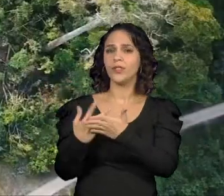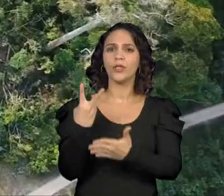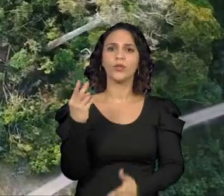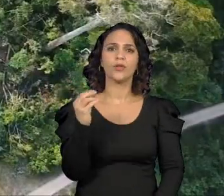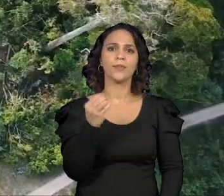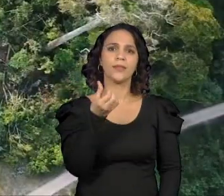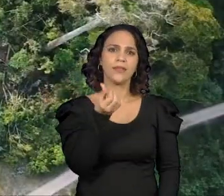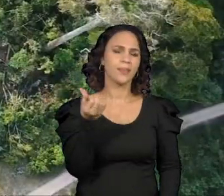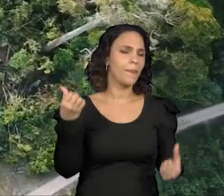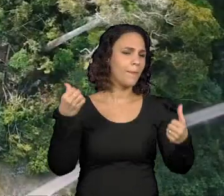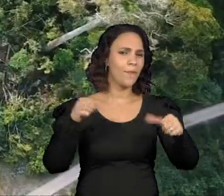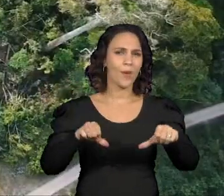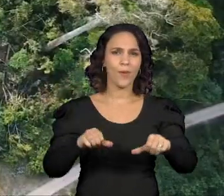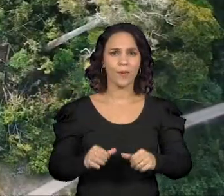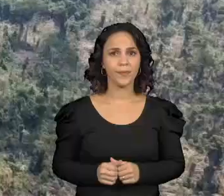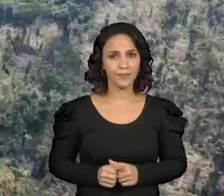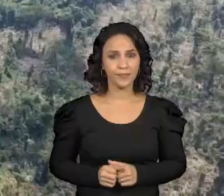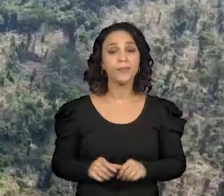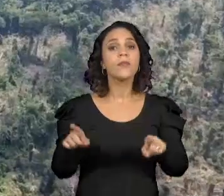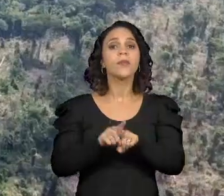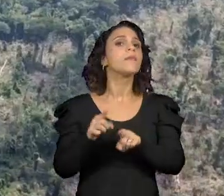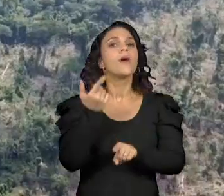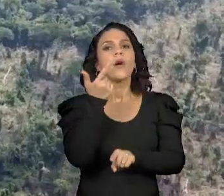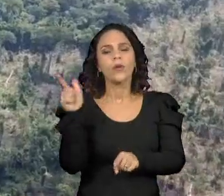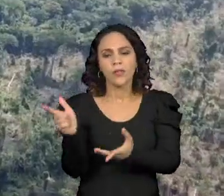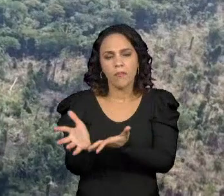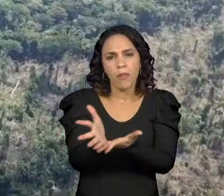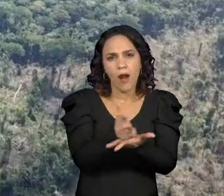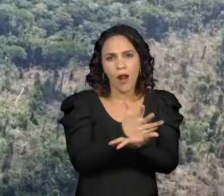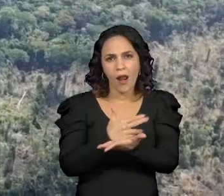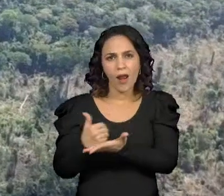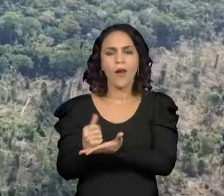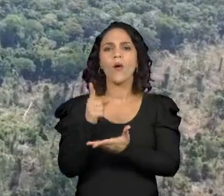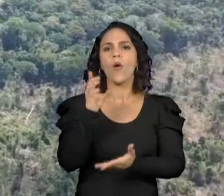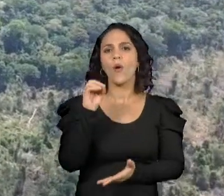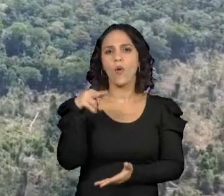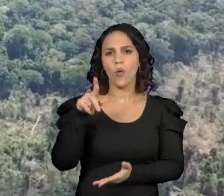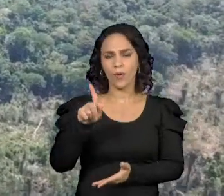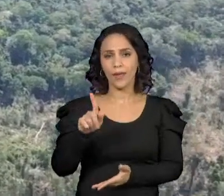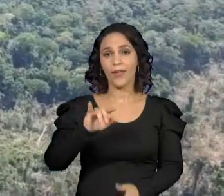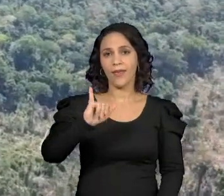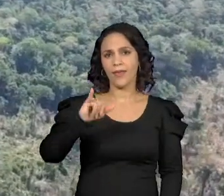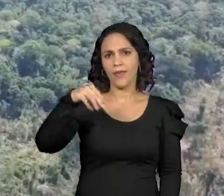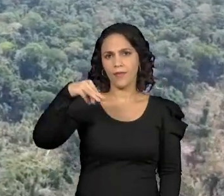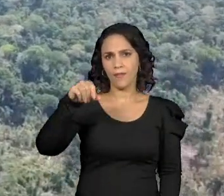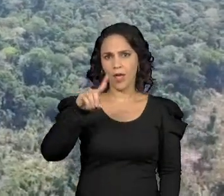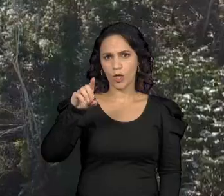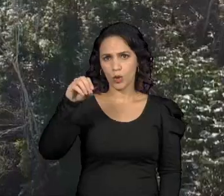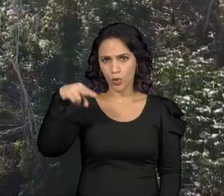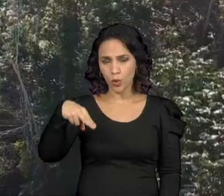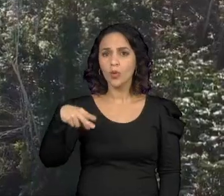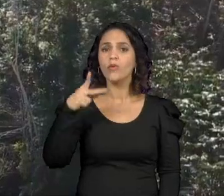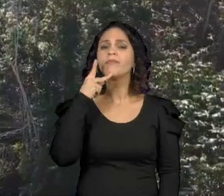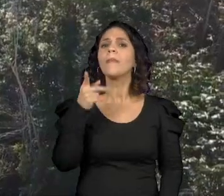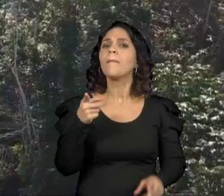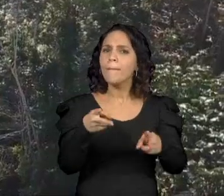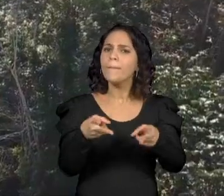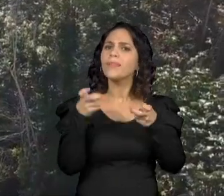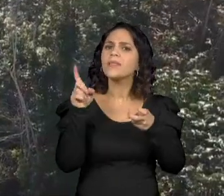2006. Outro levantamento, desta vez da ONG Amazon, indica que o desmatamento na floresta